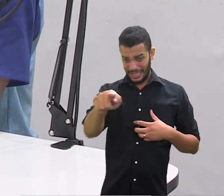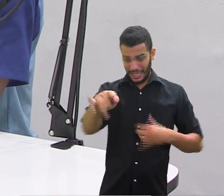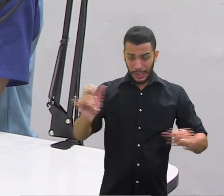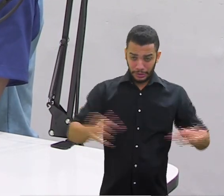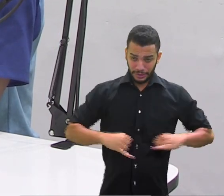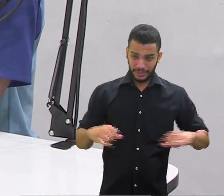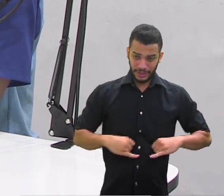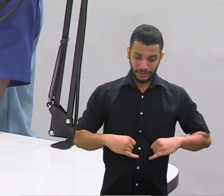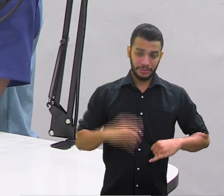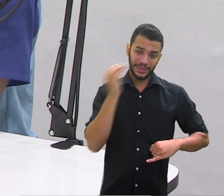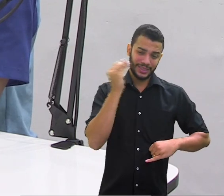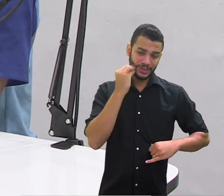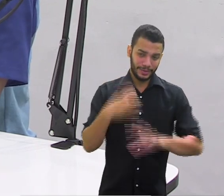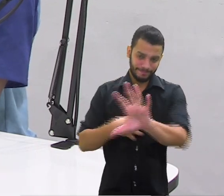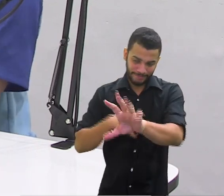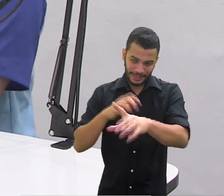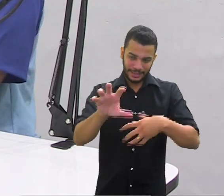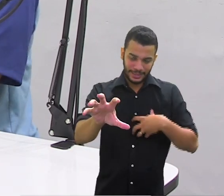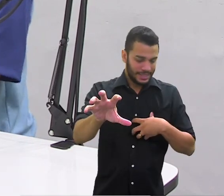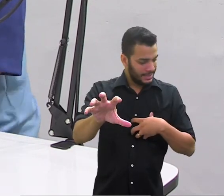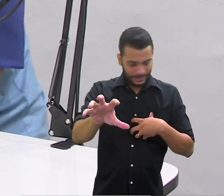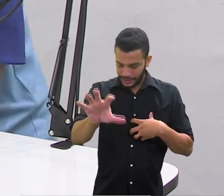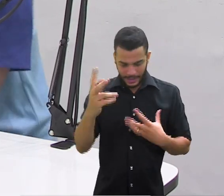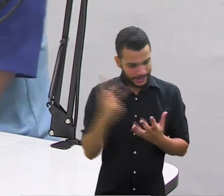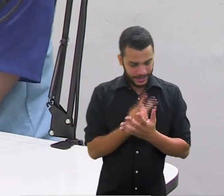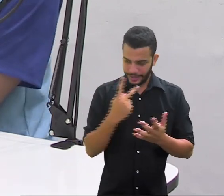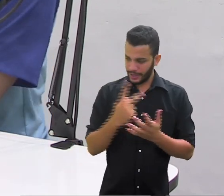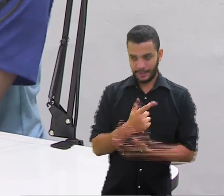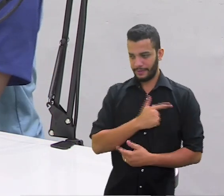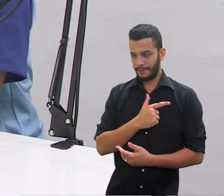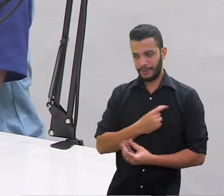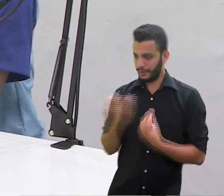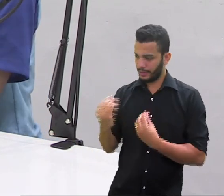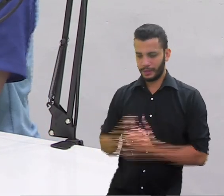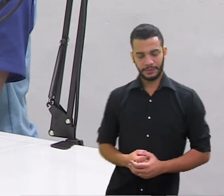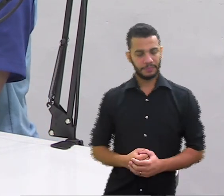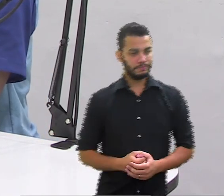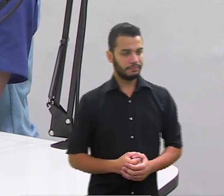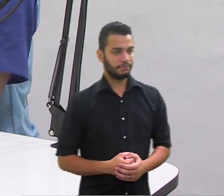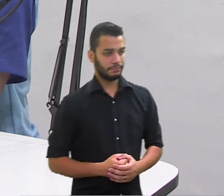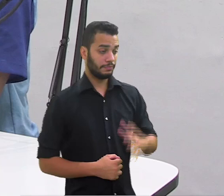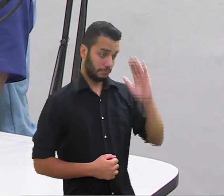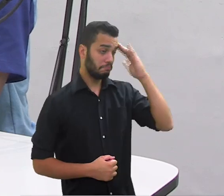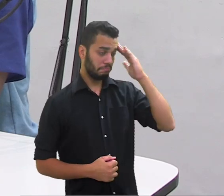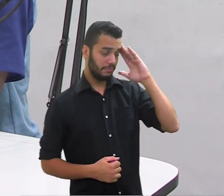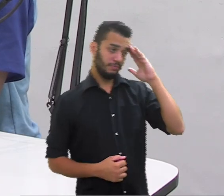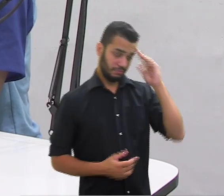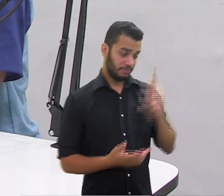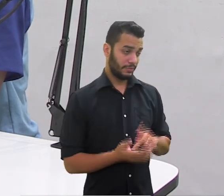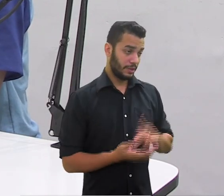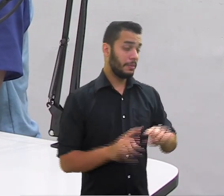que você está incentivando. Sim. E, na sua opinião, Cabo, a violência pode prejudicar a aprendizado